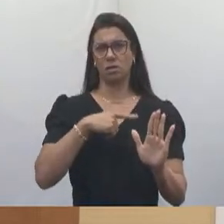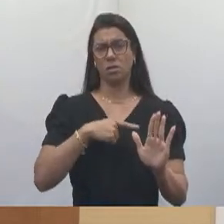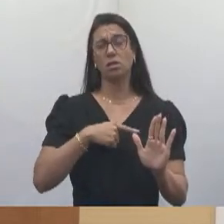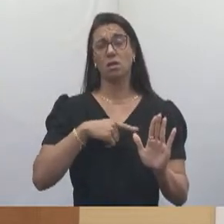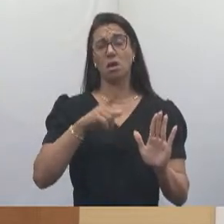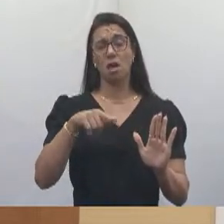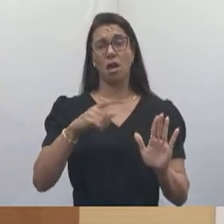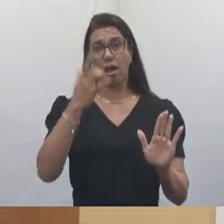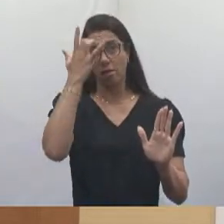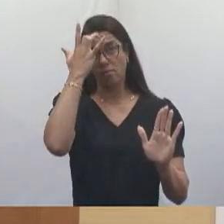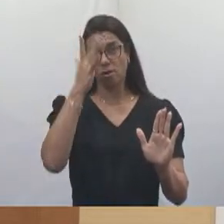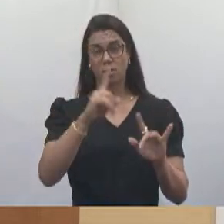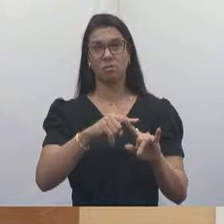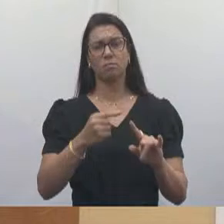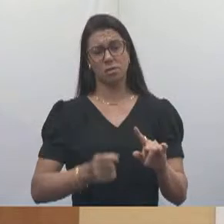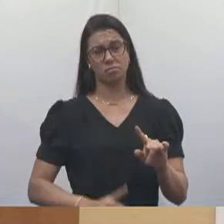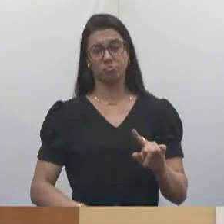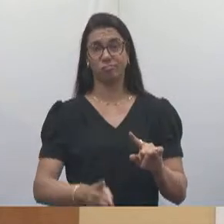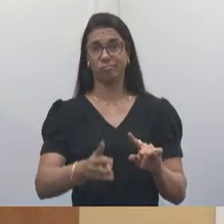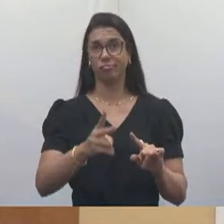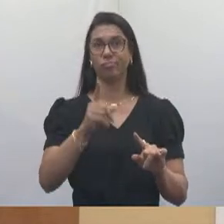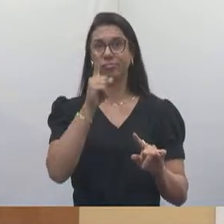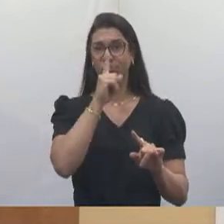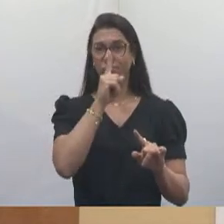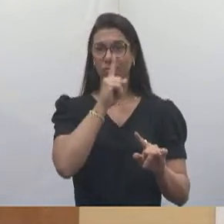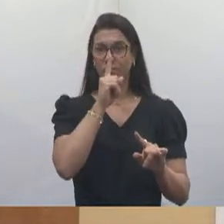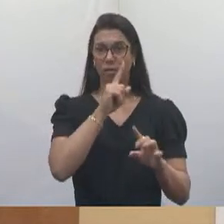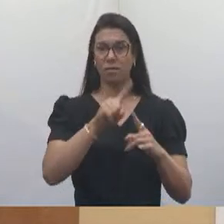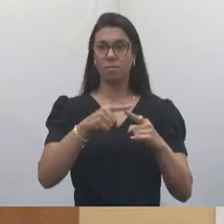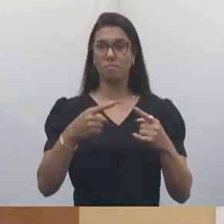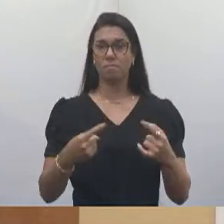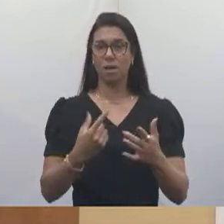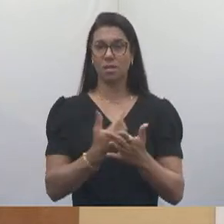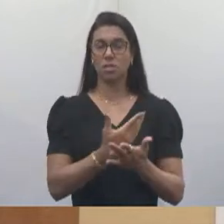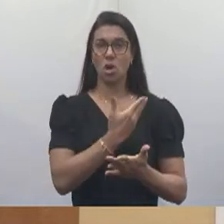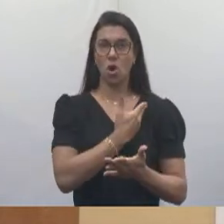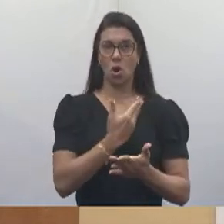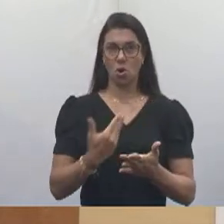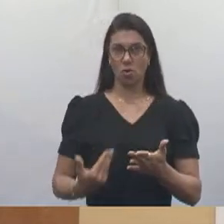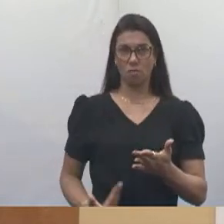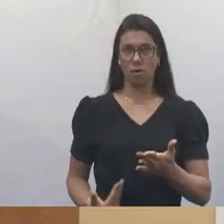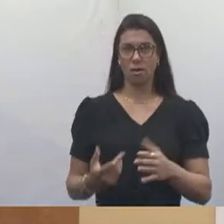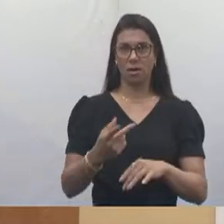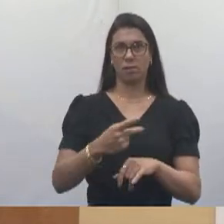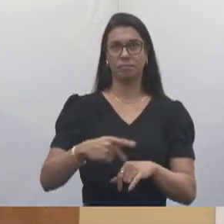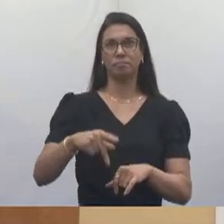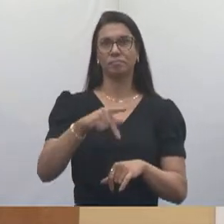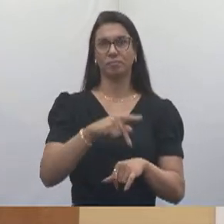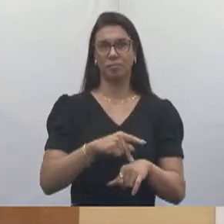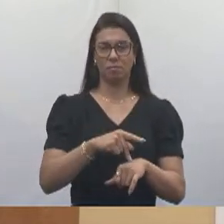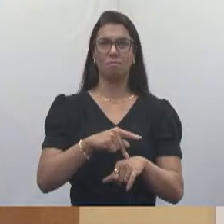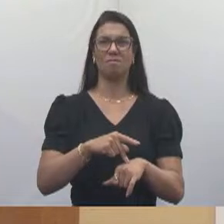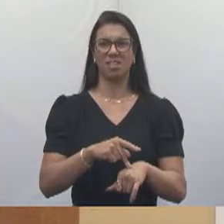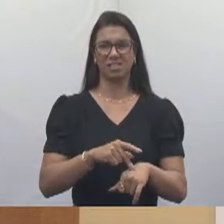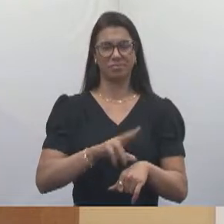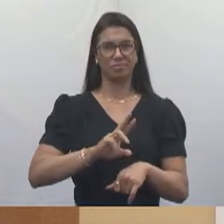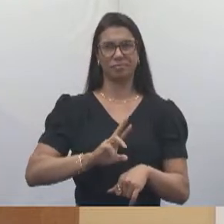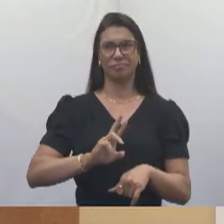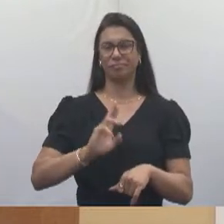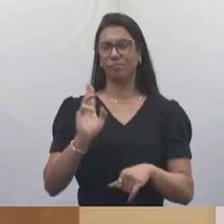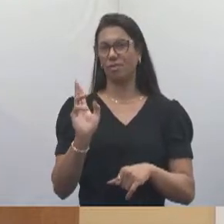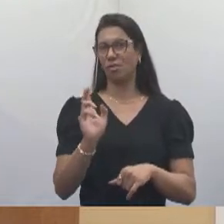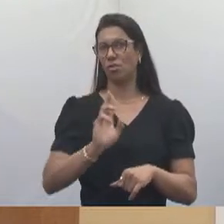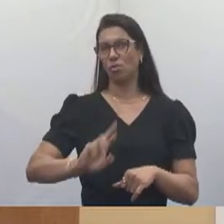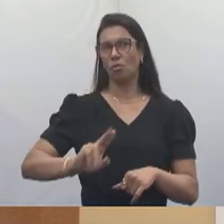continuar tendo falha do mesmo jeito, porque governar um município, um estado ou um país não é fácil, não é? Você agrada